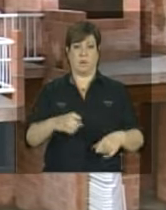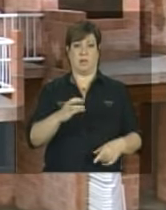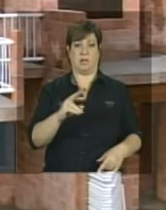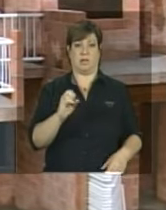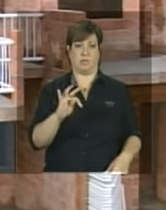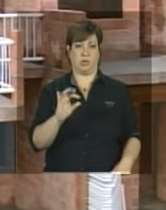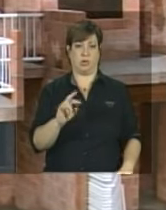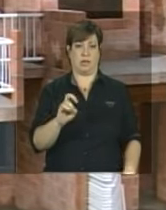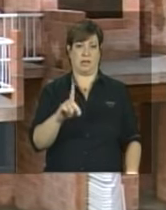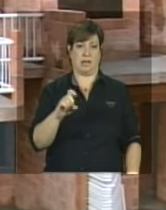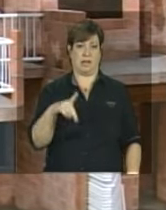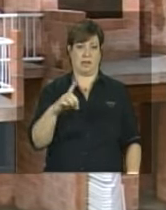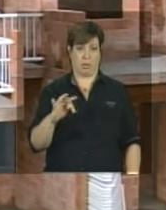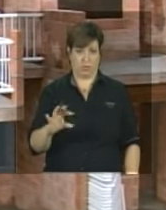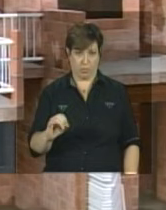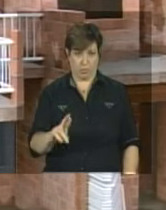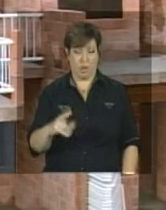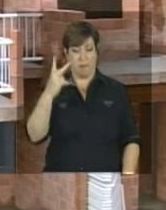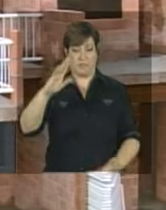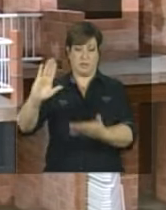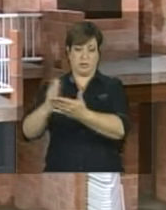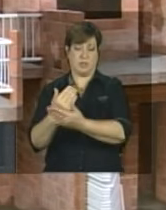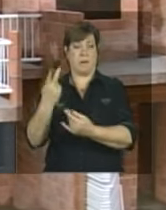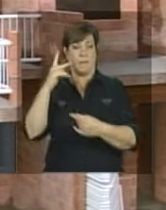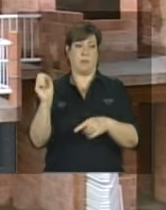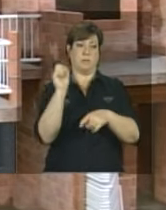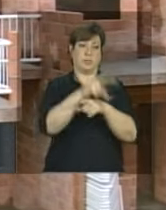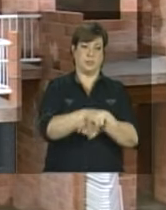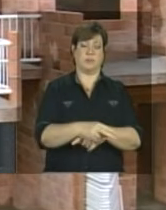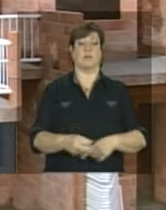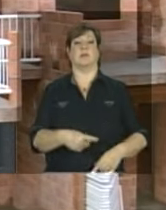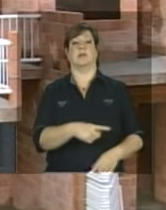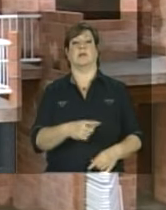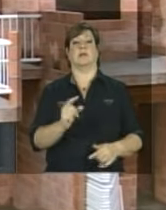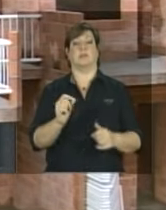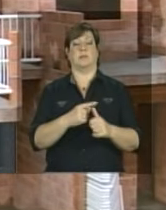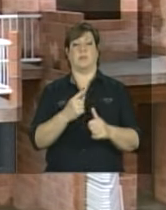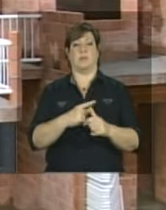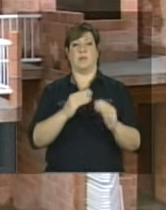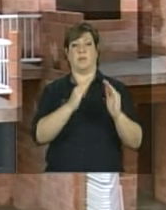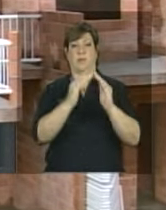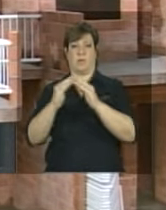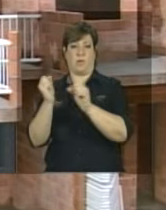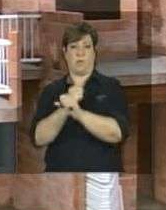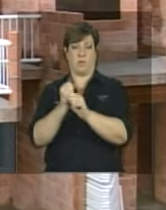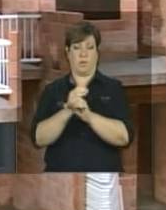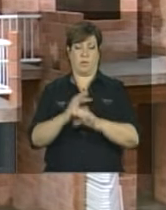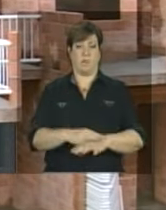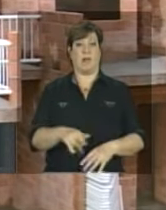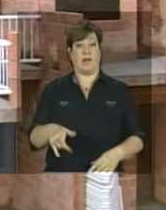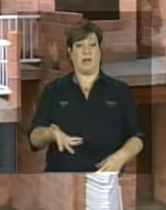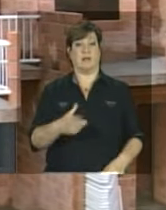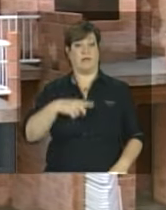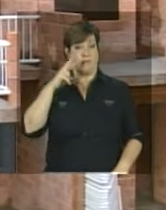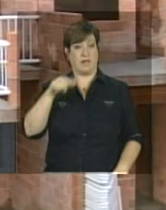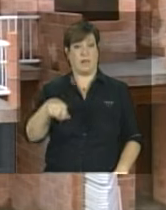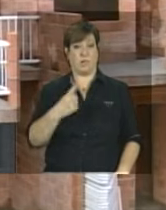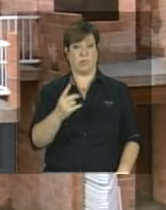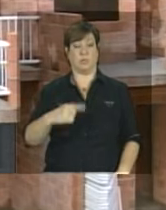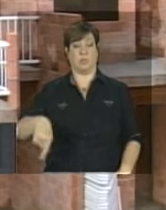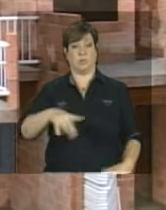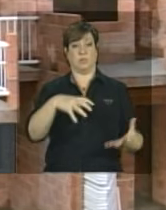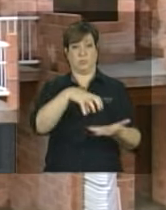para o primeiro conjunto habitacional do projeto Vila do Mar. Aí nós vemos um dos conjuntos que